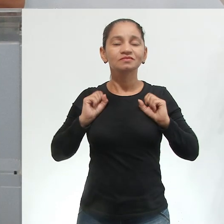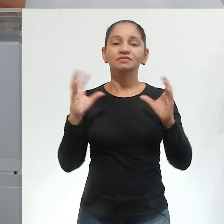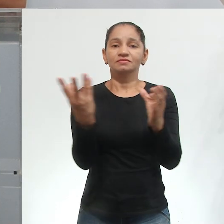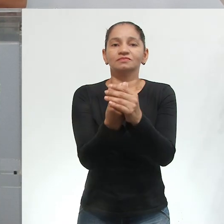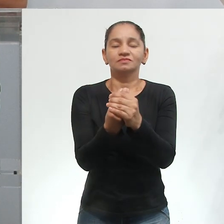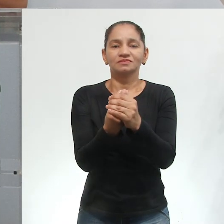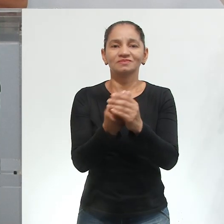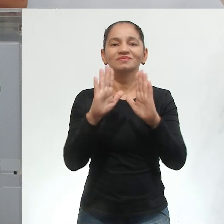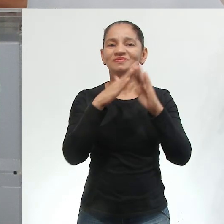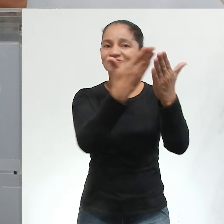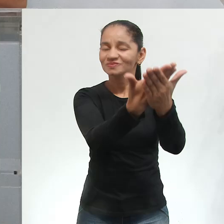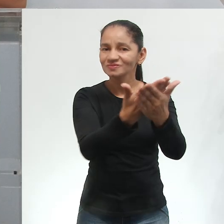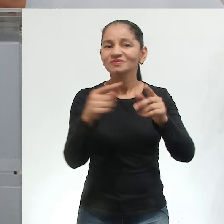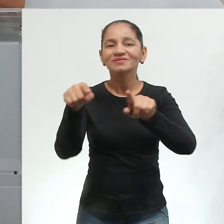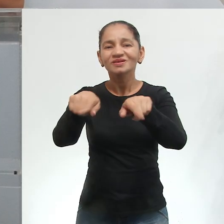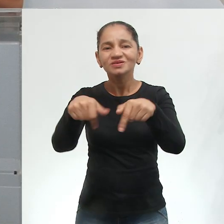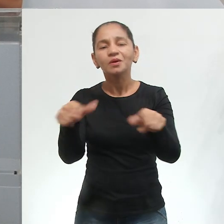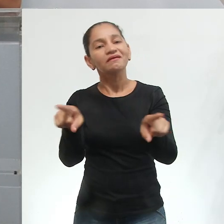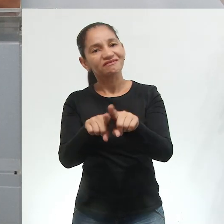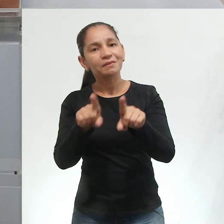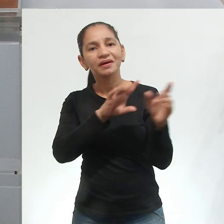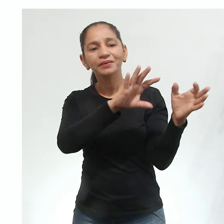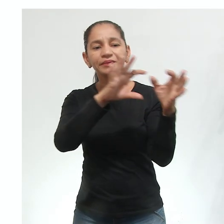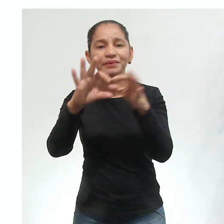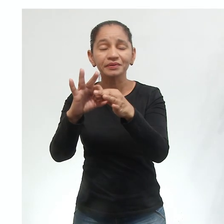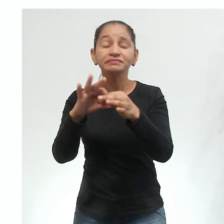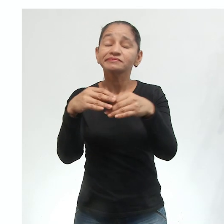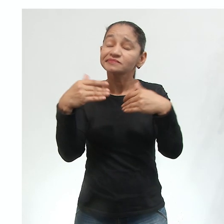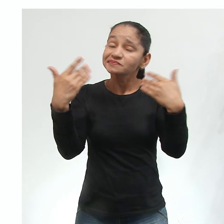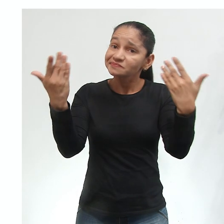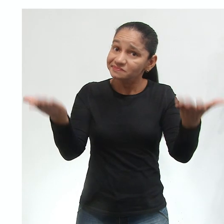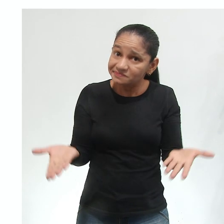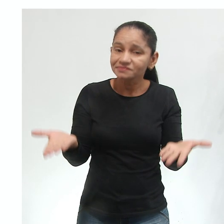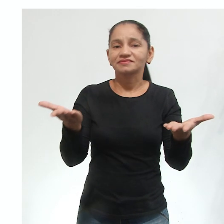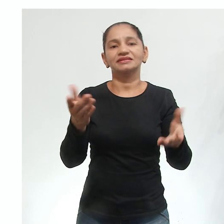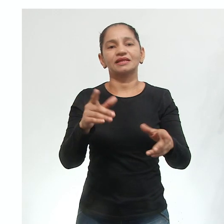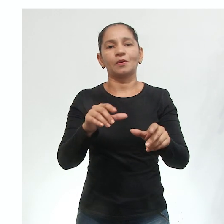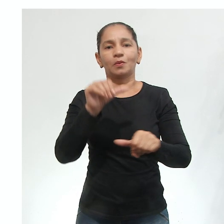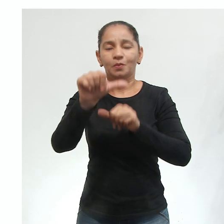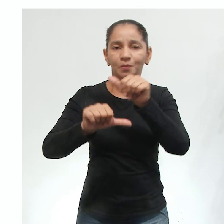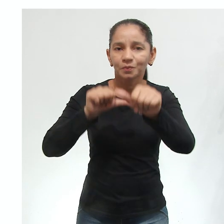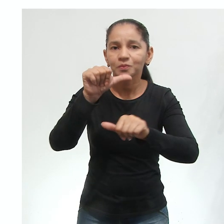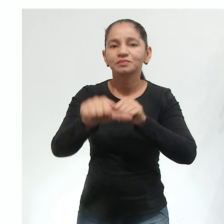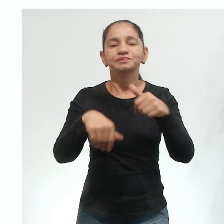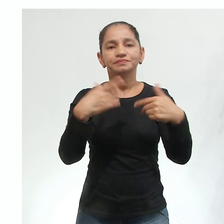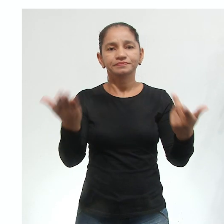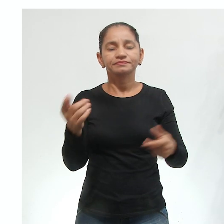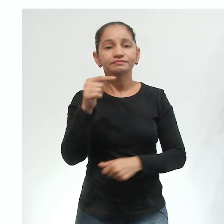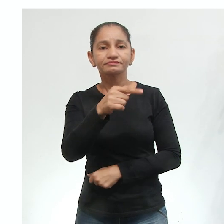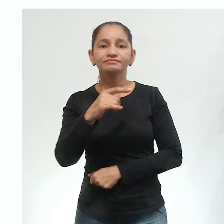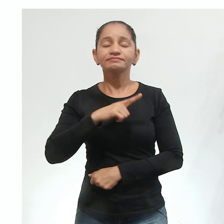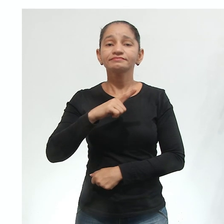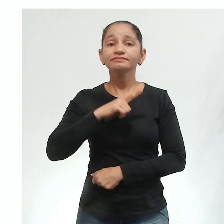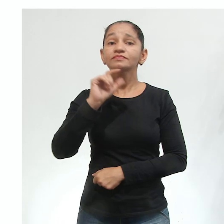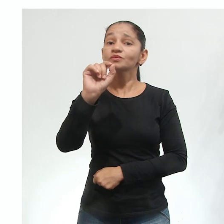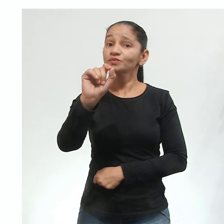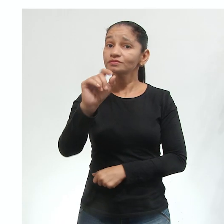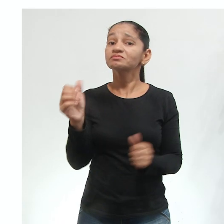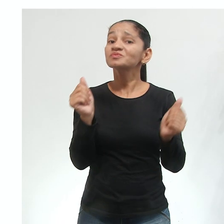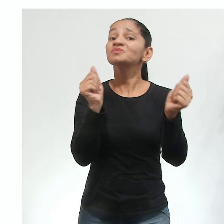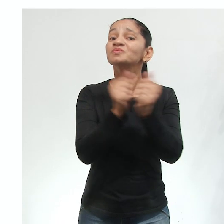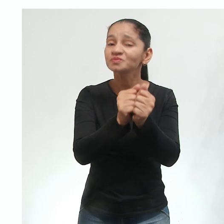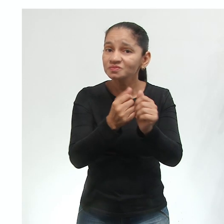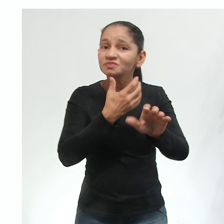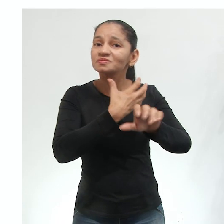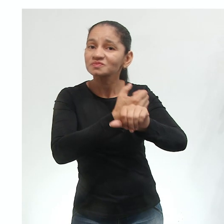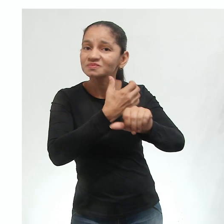parte integrante de todo o contexto. Nessa transformação da prática docente, nós temos uma construção